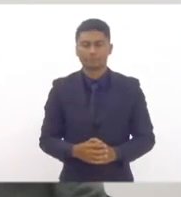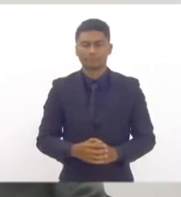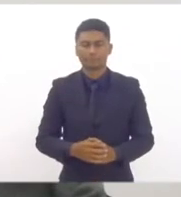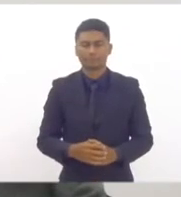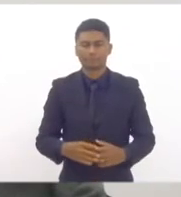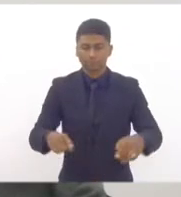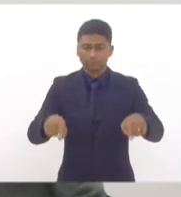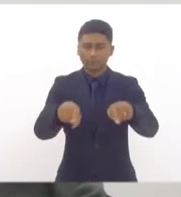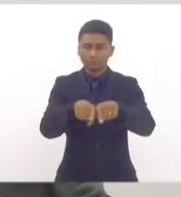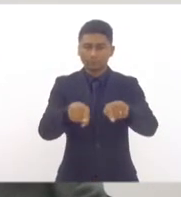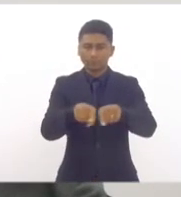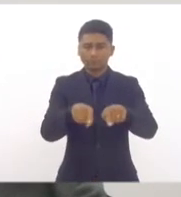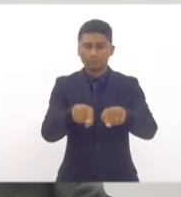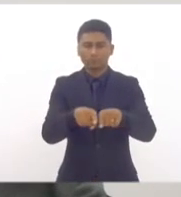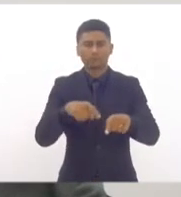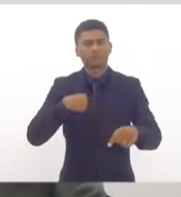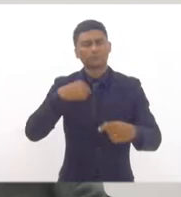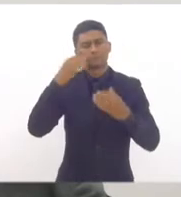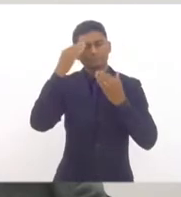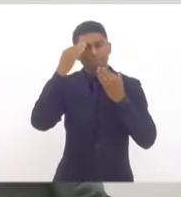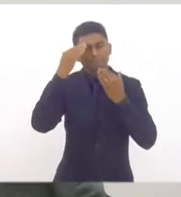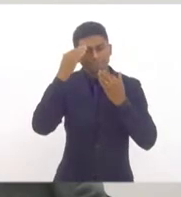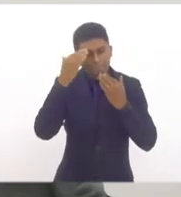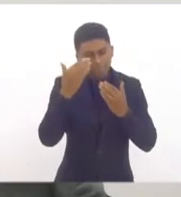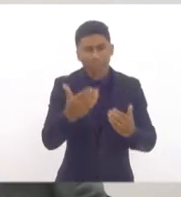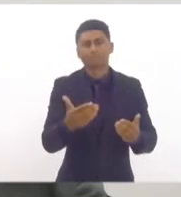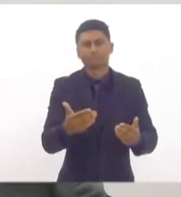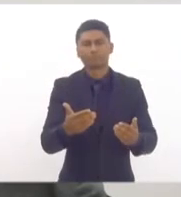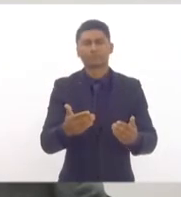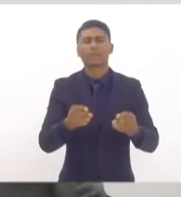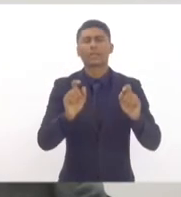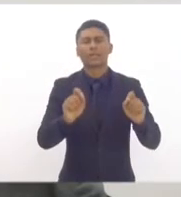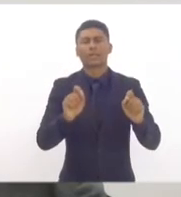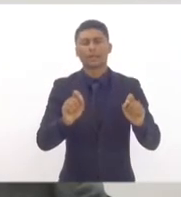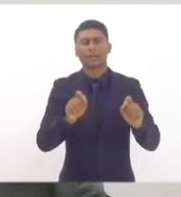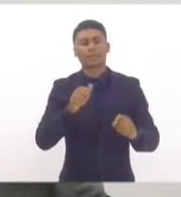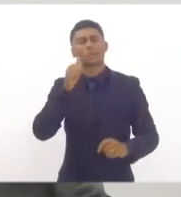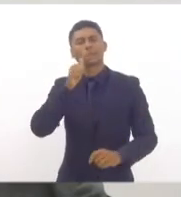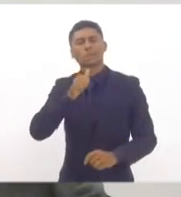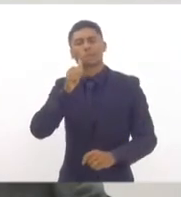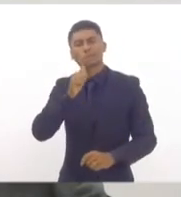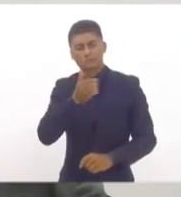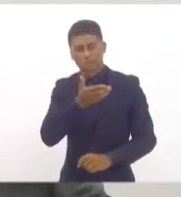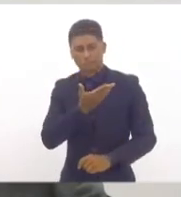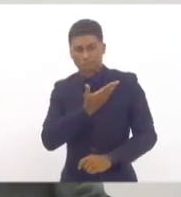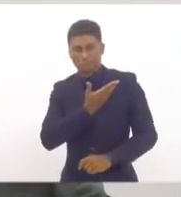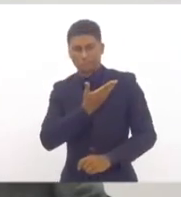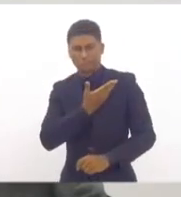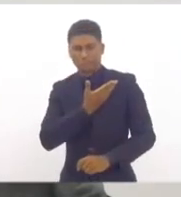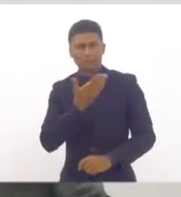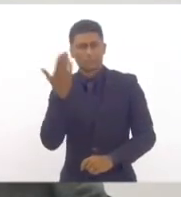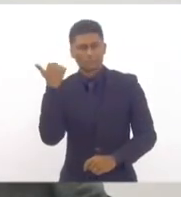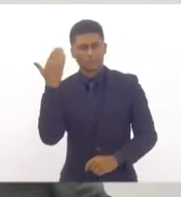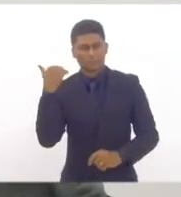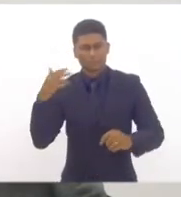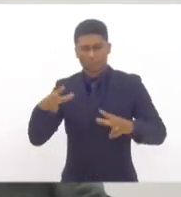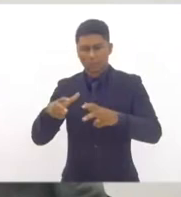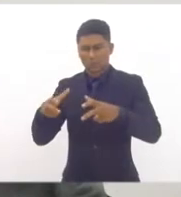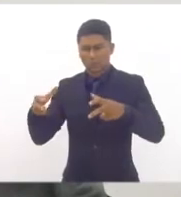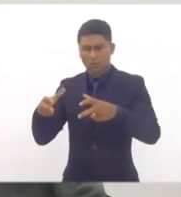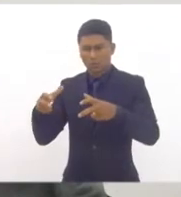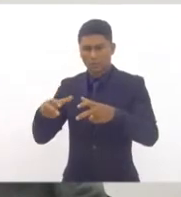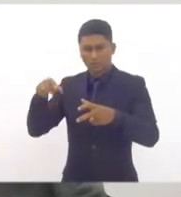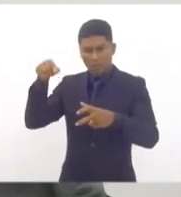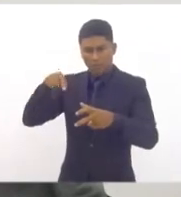de fazer enormes agradecimentos às companheiras que compuseram a comissão de verificação desse